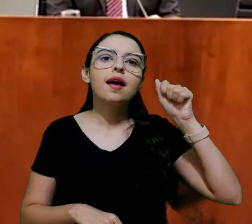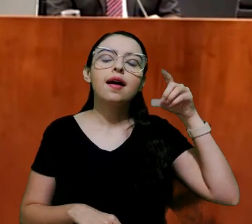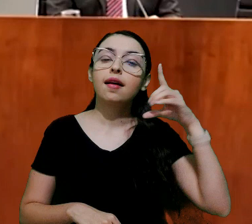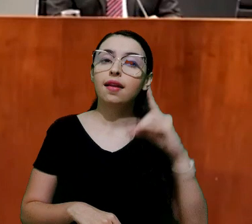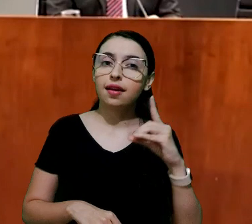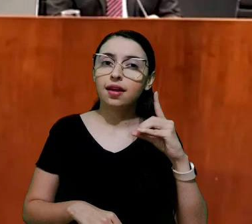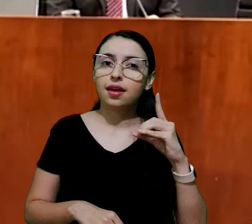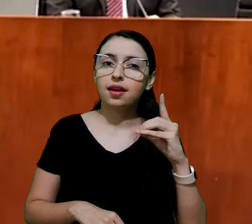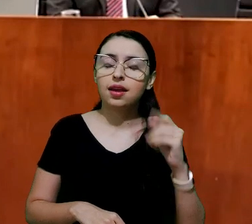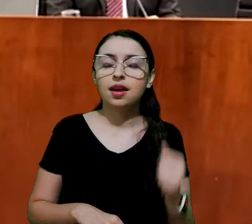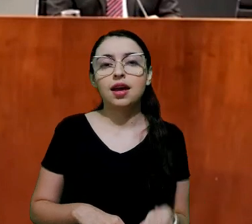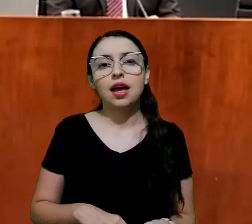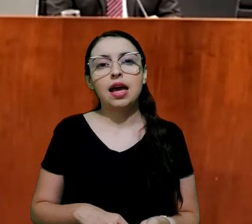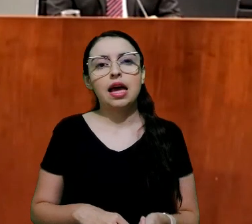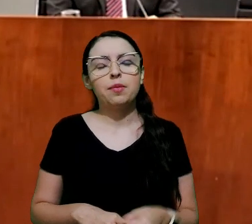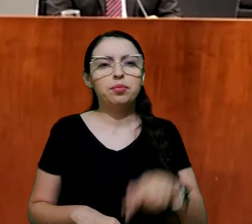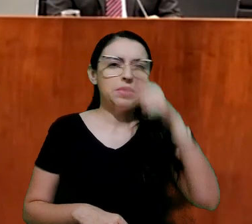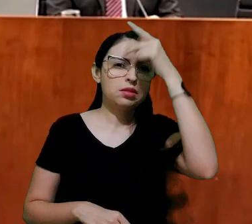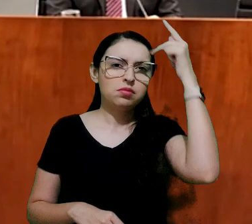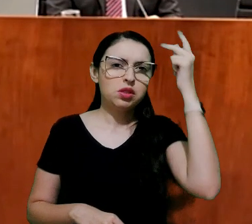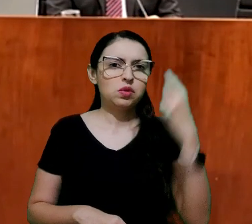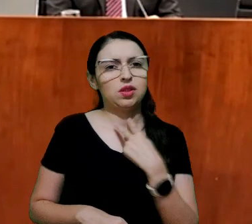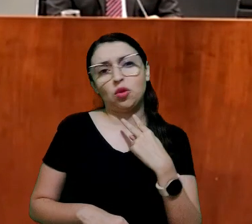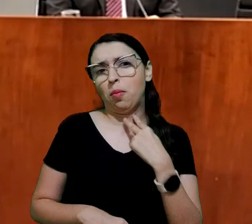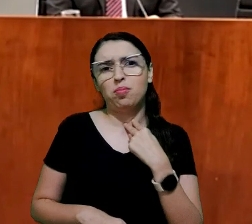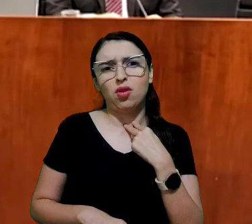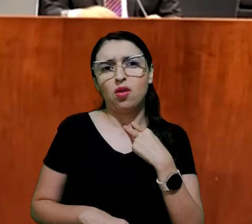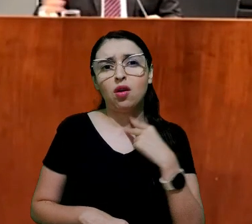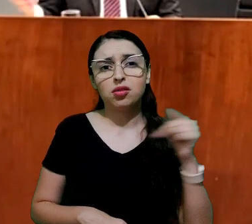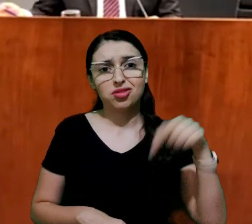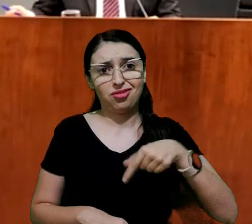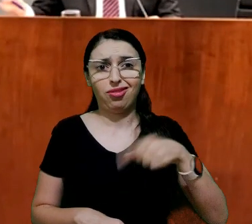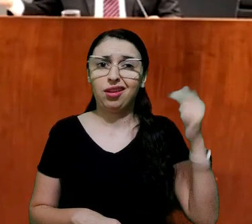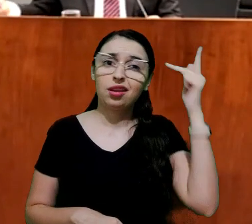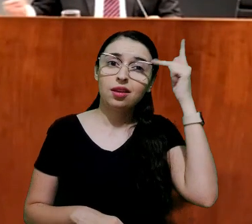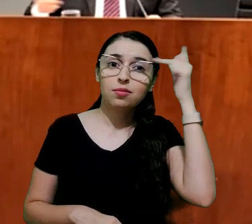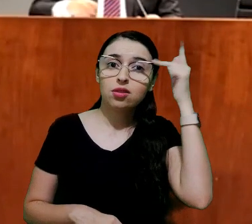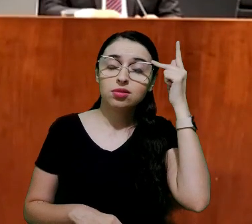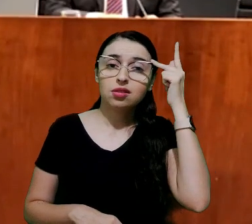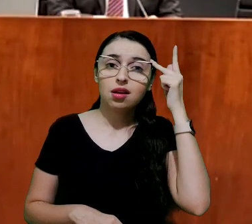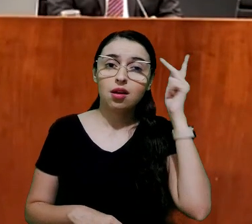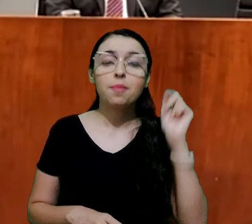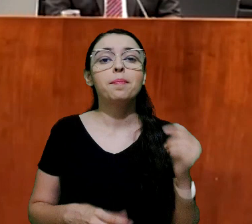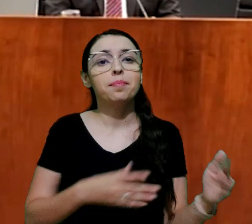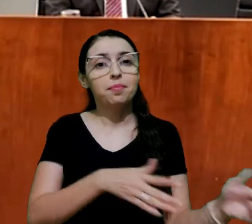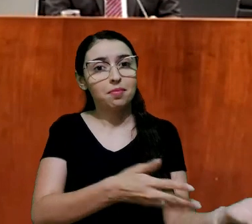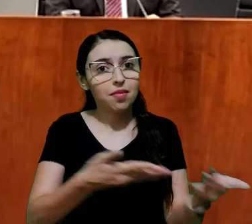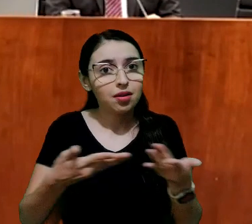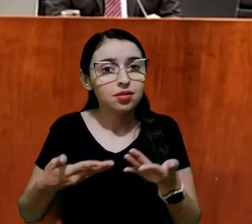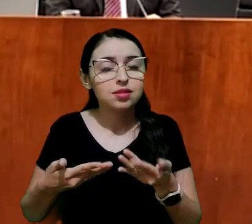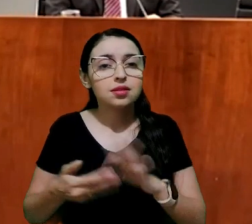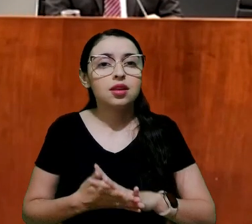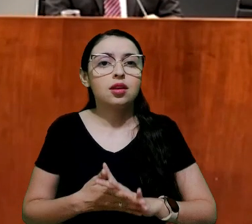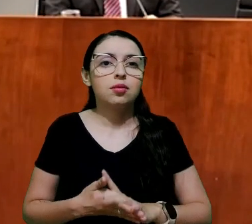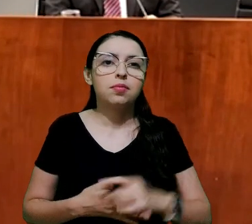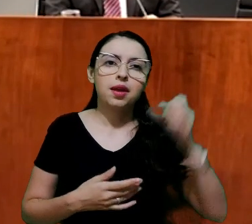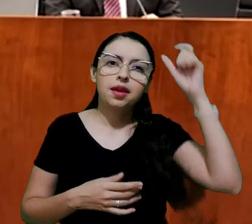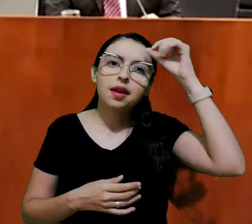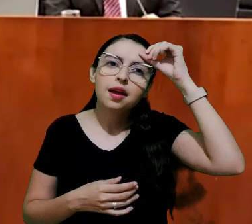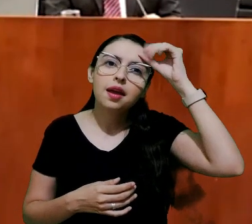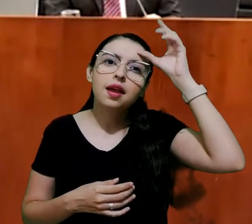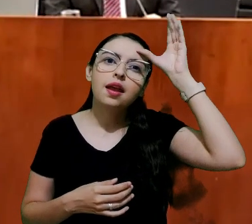dele participem, e a gente, então, democratiza um pouco mais o conhecimento das pessoas que vêm aqui